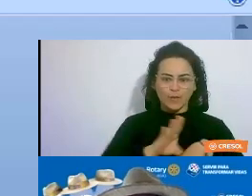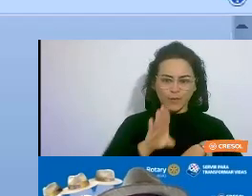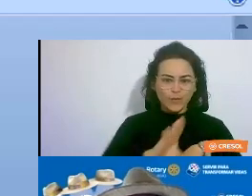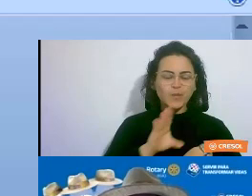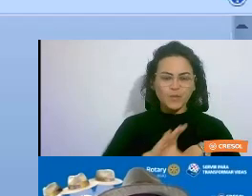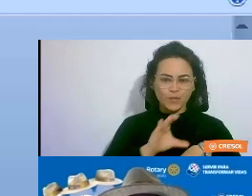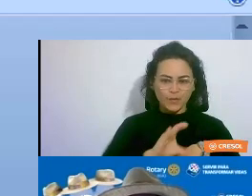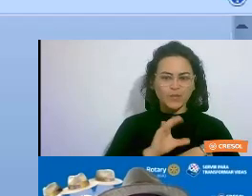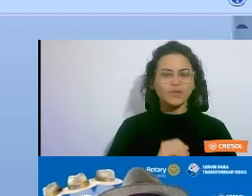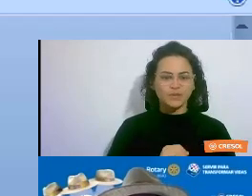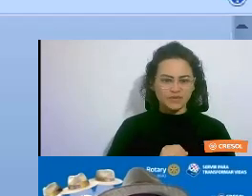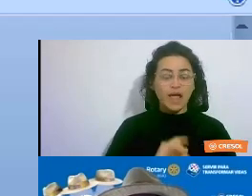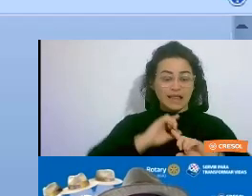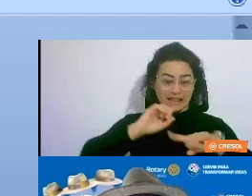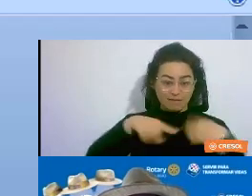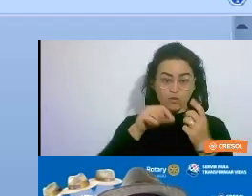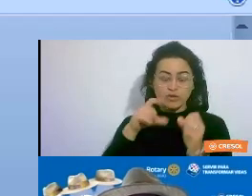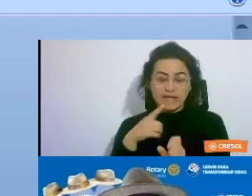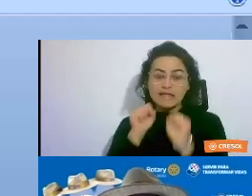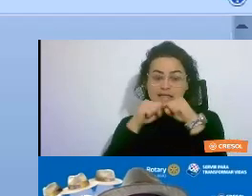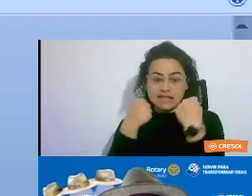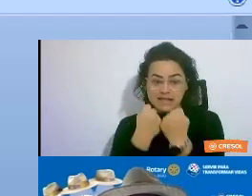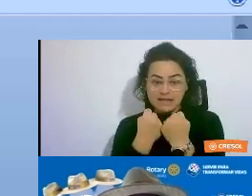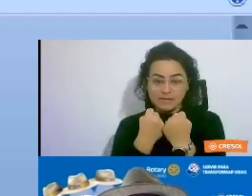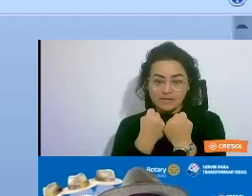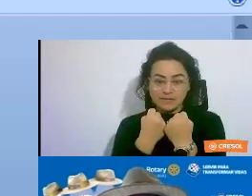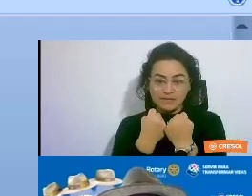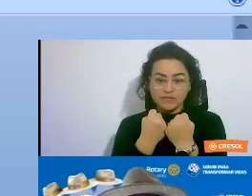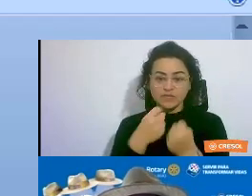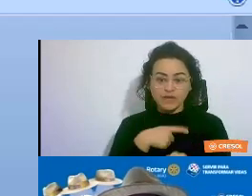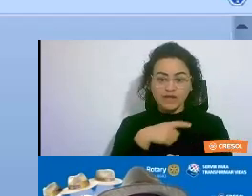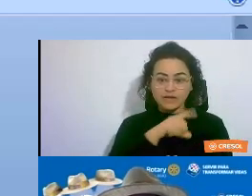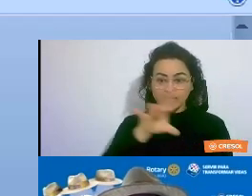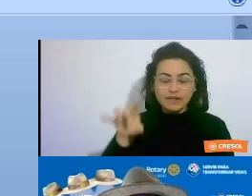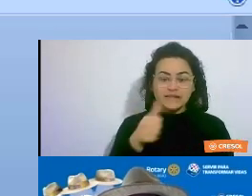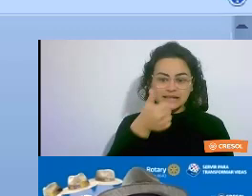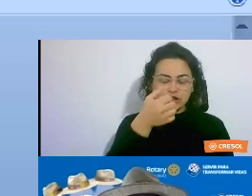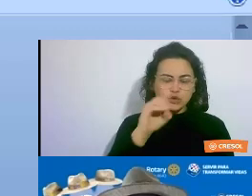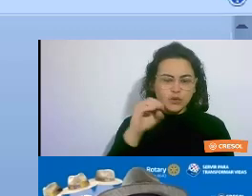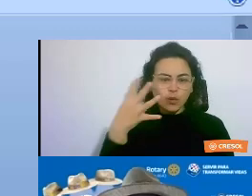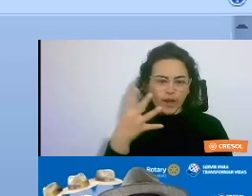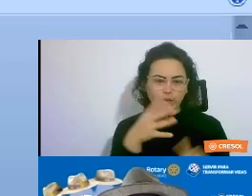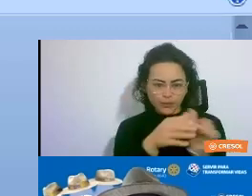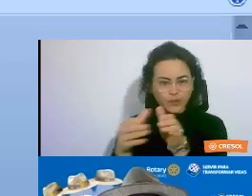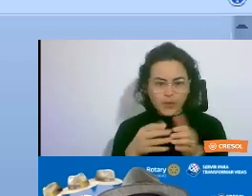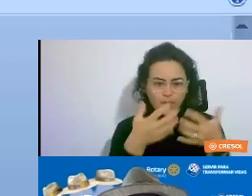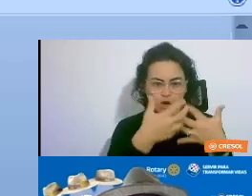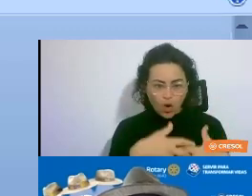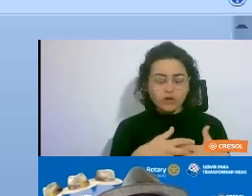as áreas, né? Das 18, 20 áreas aí, junto com os 104 clubes, apresentando isso de uma forma